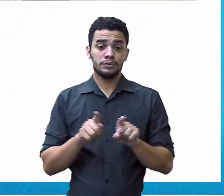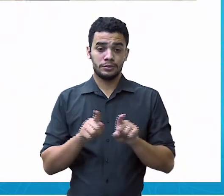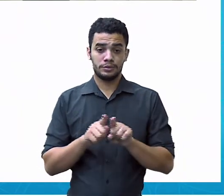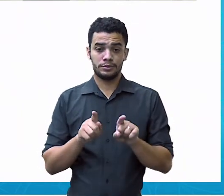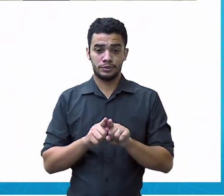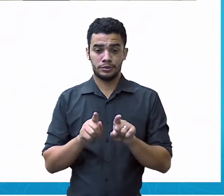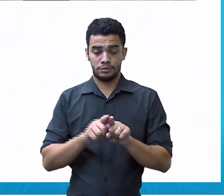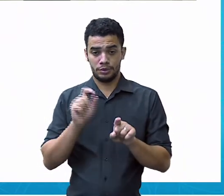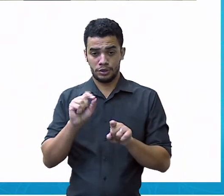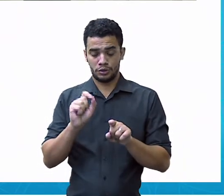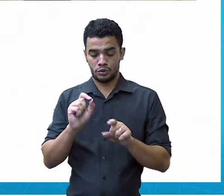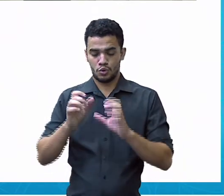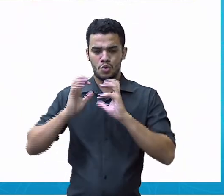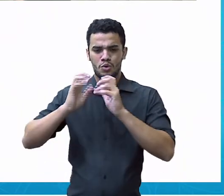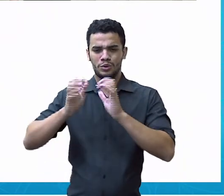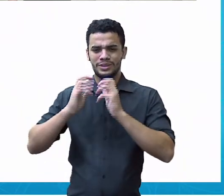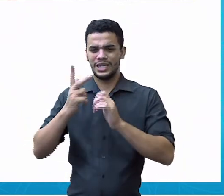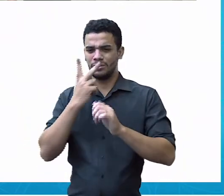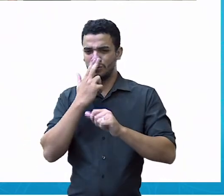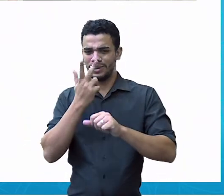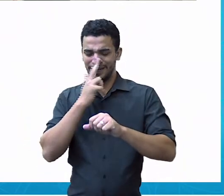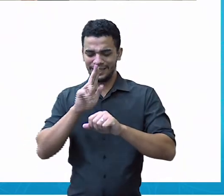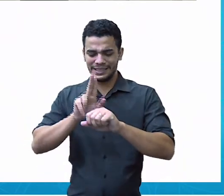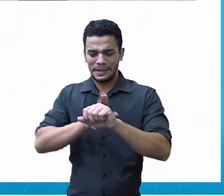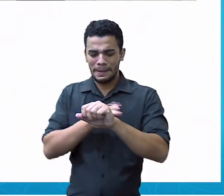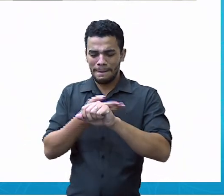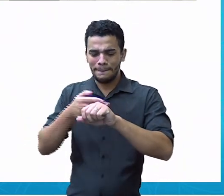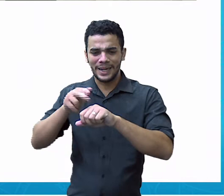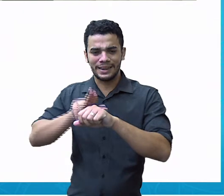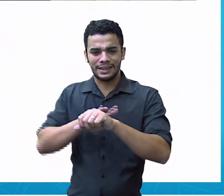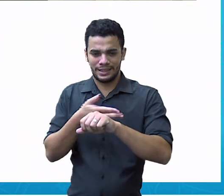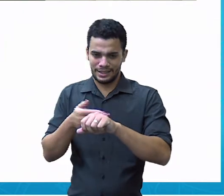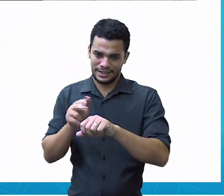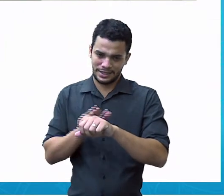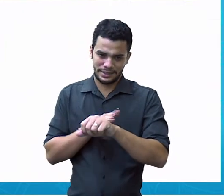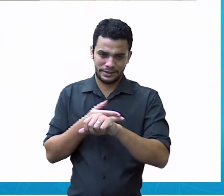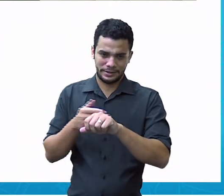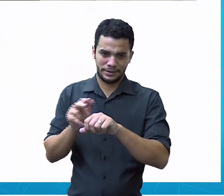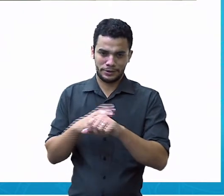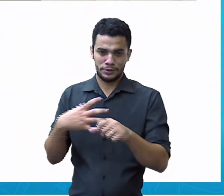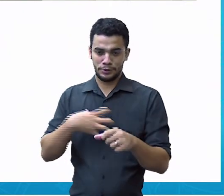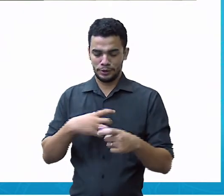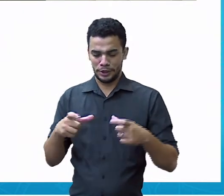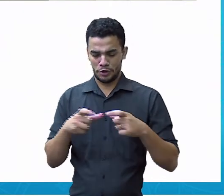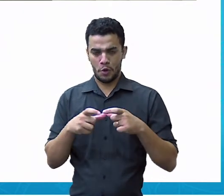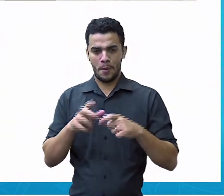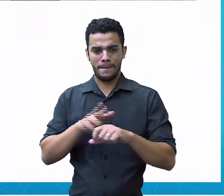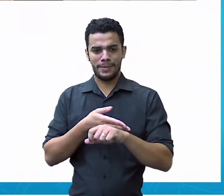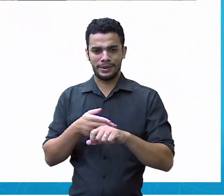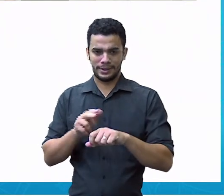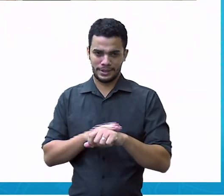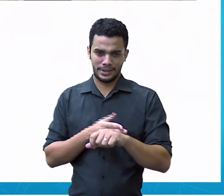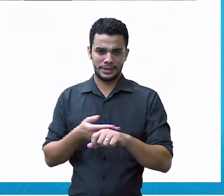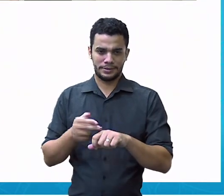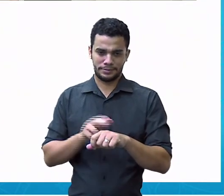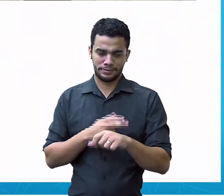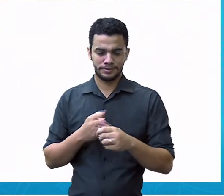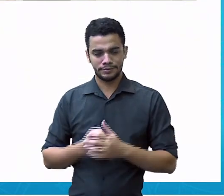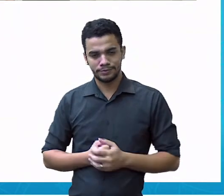mielina, que isola os axônios e aumenta a velocidade dos impulsos